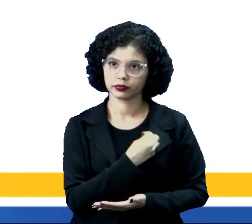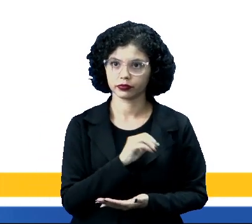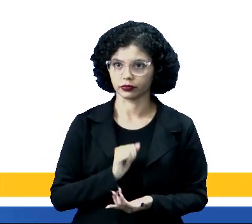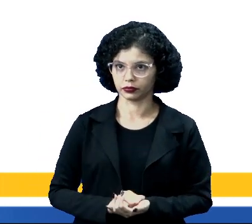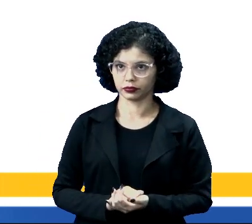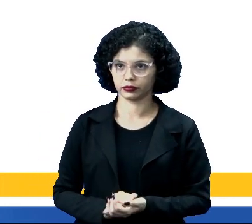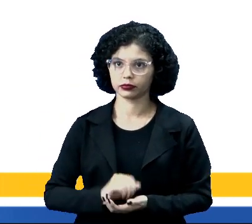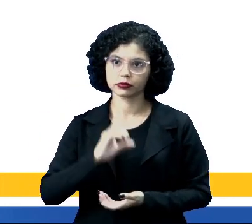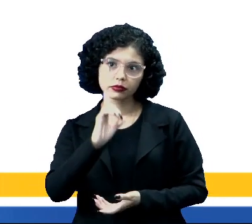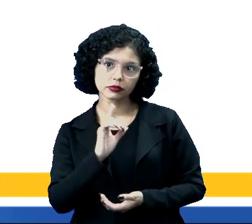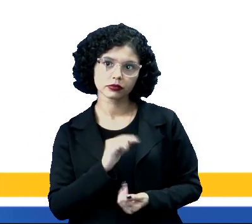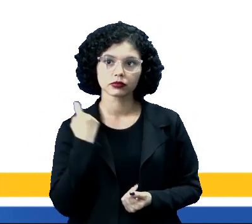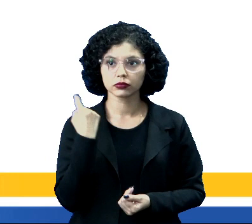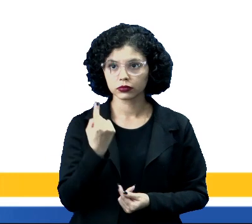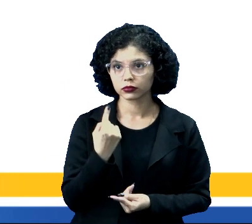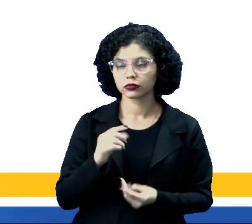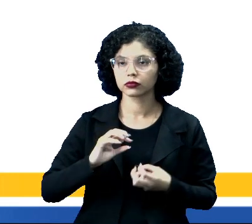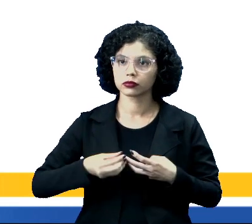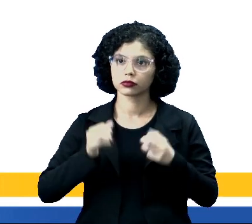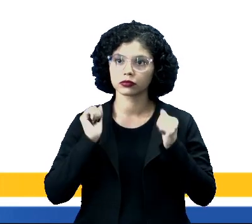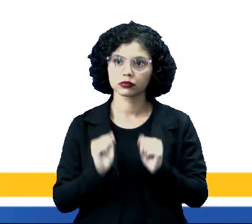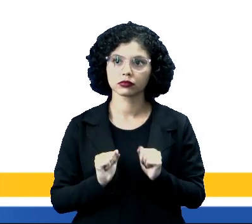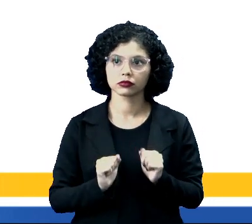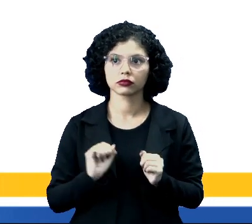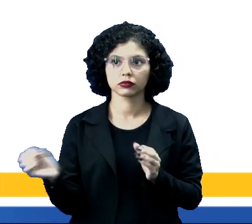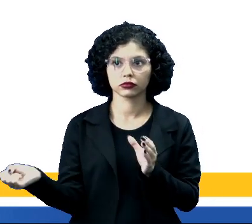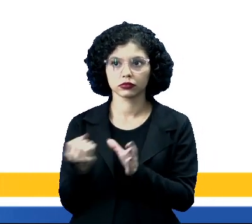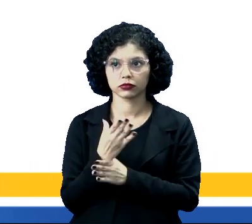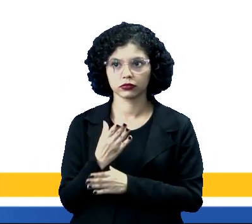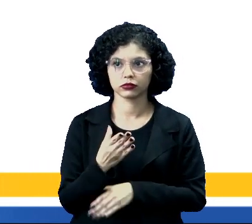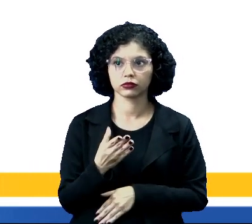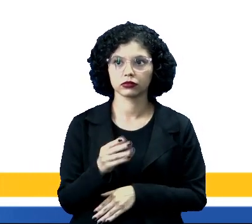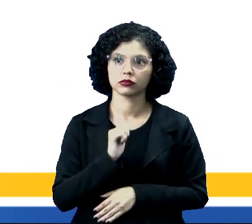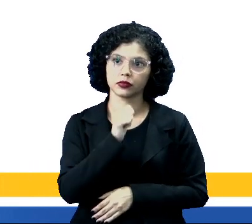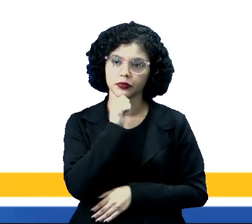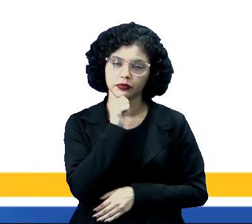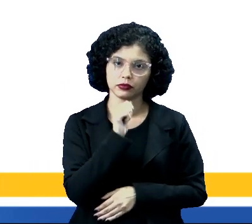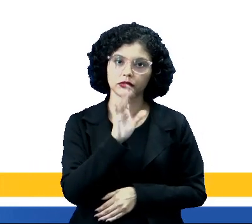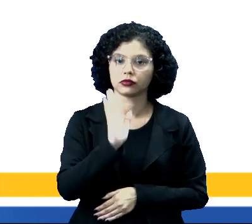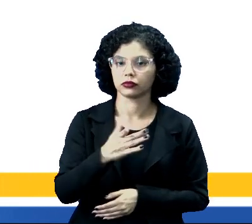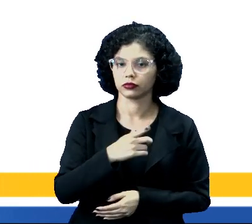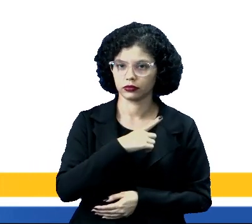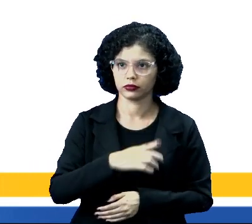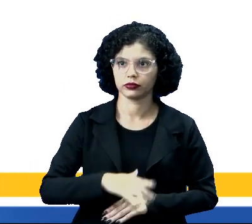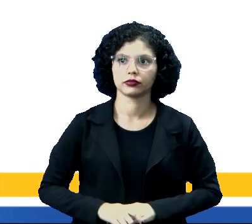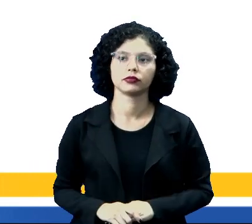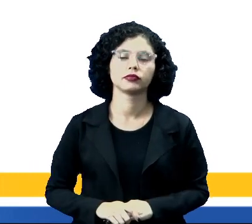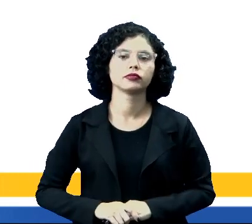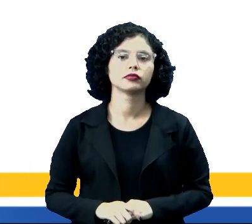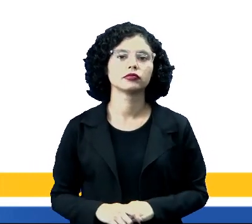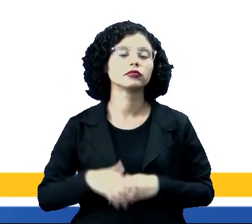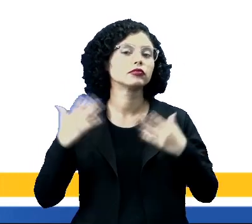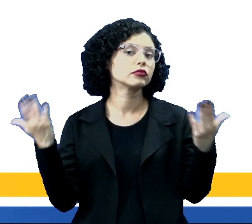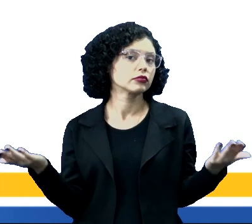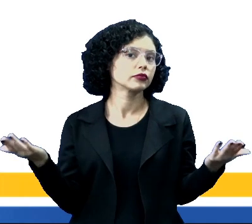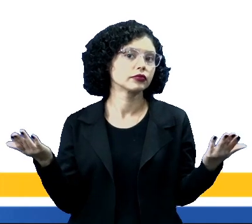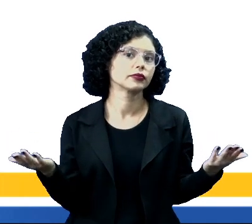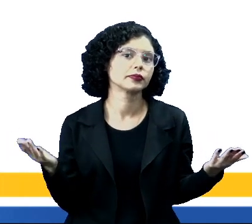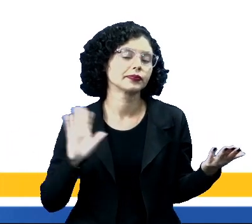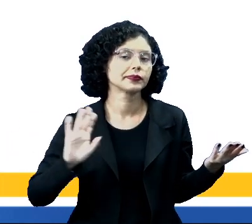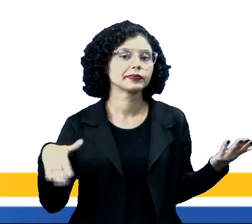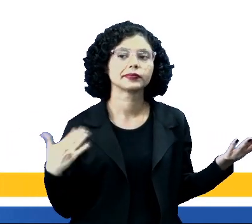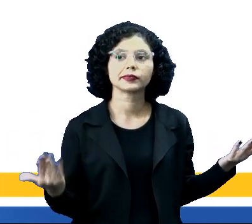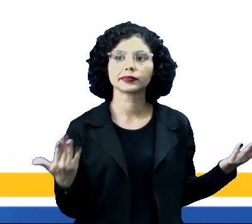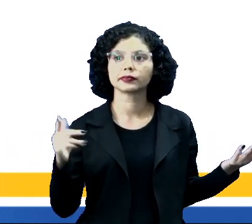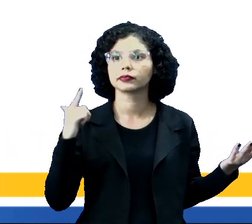vivos. E a letra D: uma célula só pode originar-se de outra existente. E aí, pessoal, dessas aí,